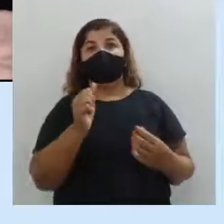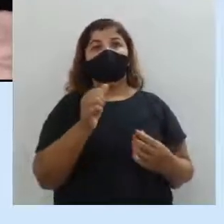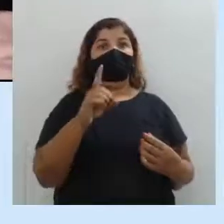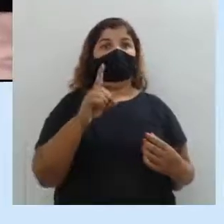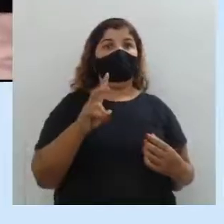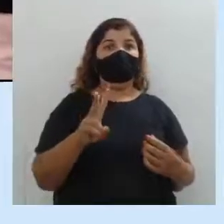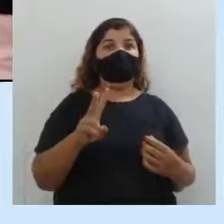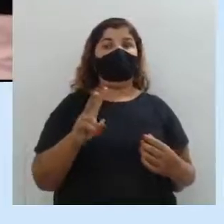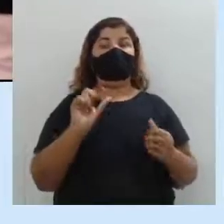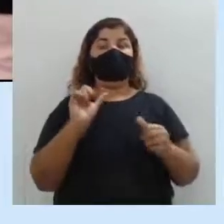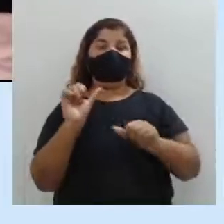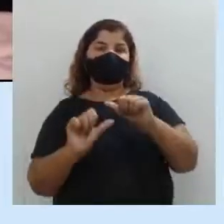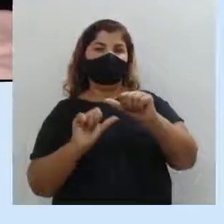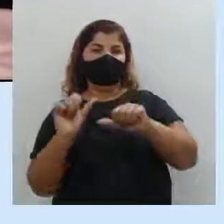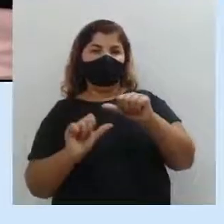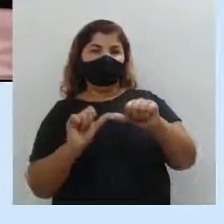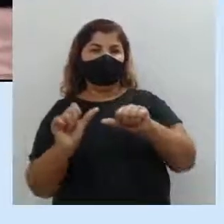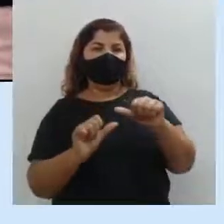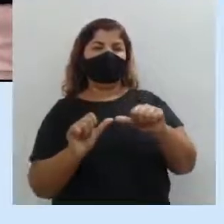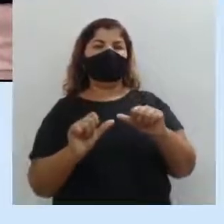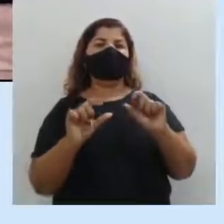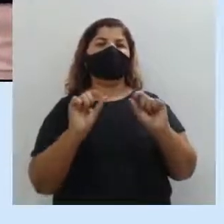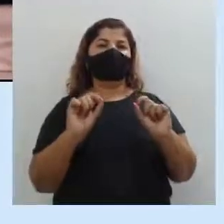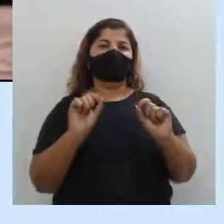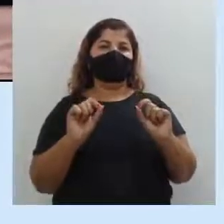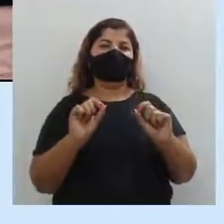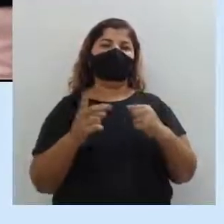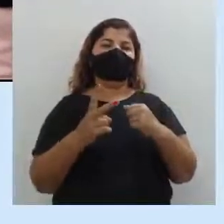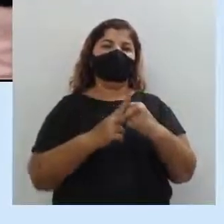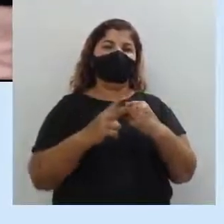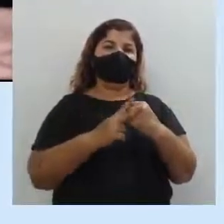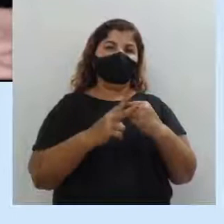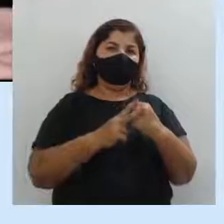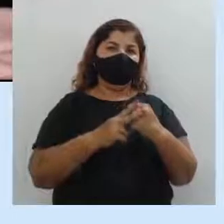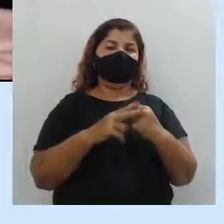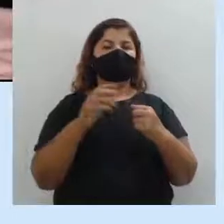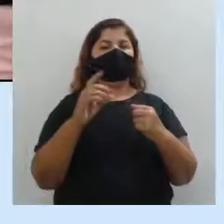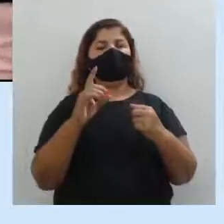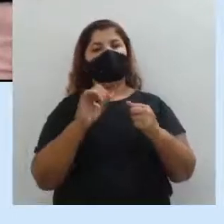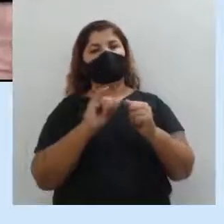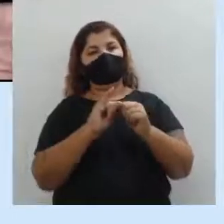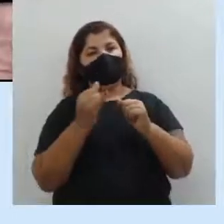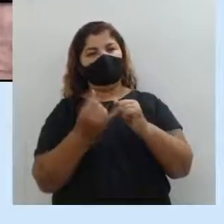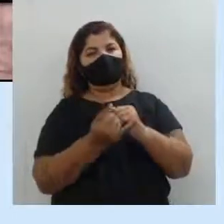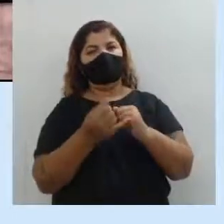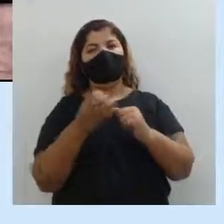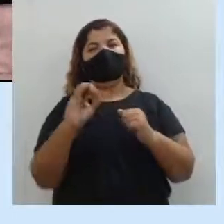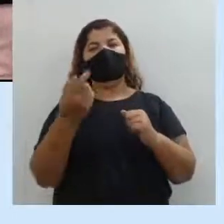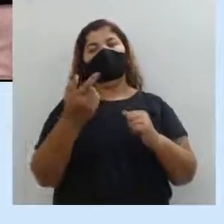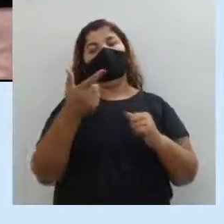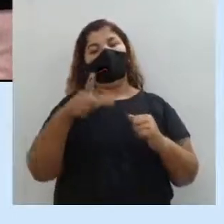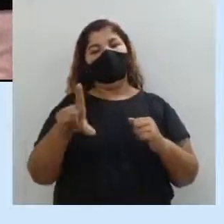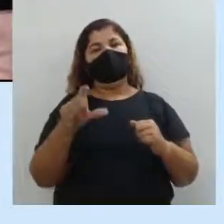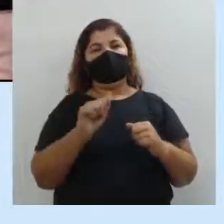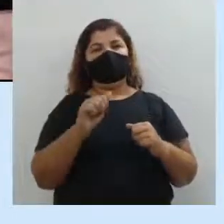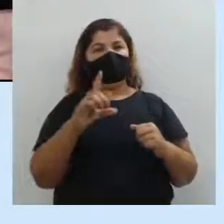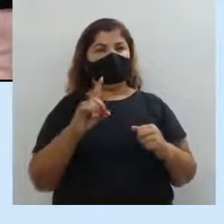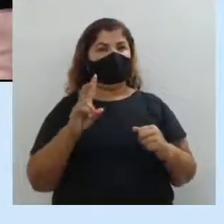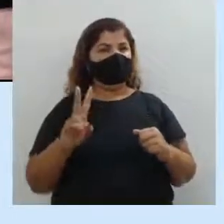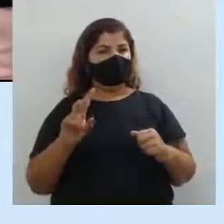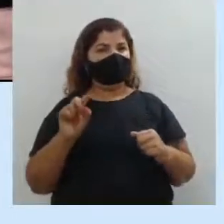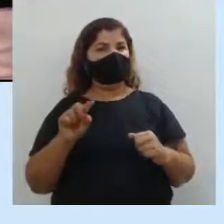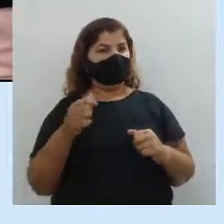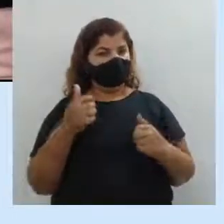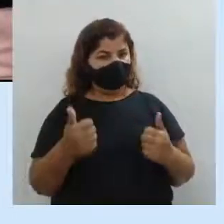enquanto modificador de verbo, de adjetivo ou de outro advérbio. Esse é o primeiro ponto